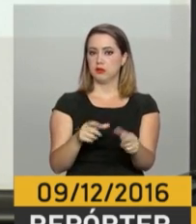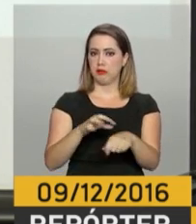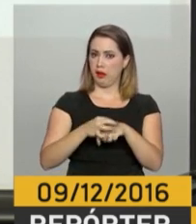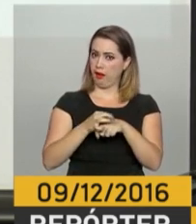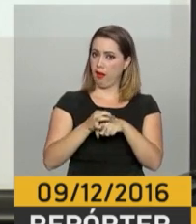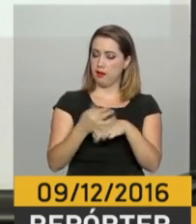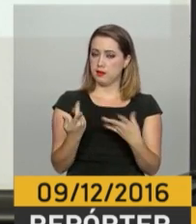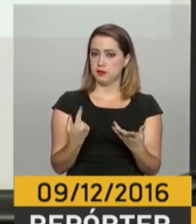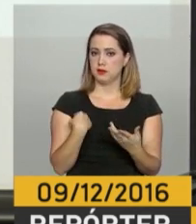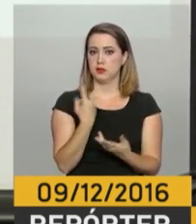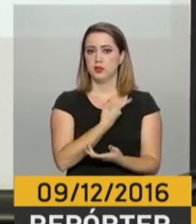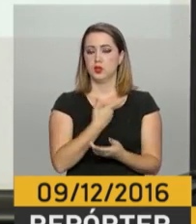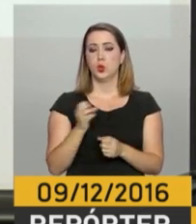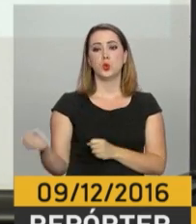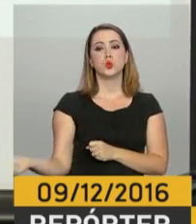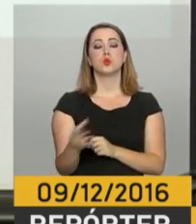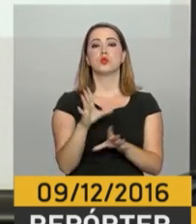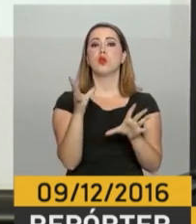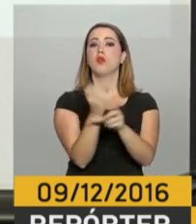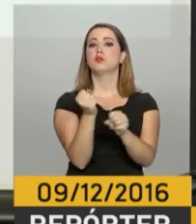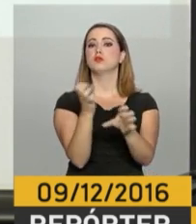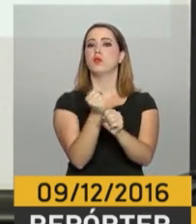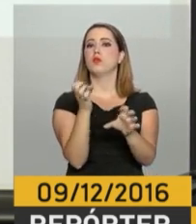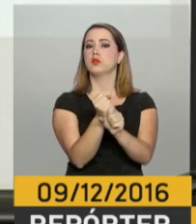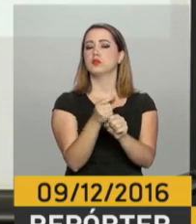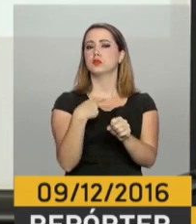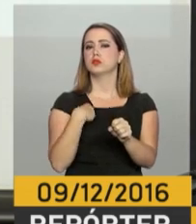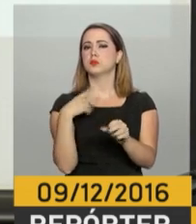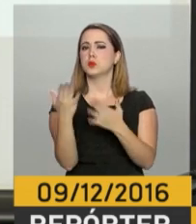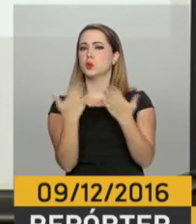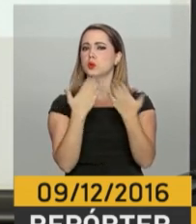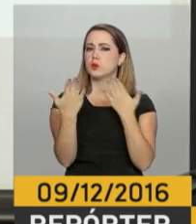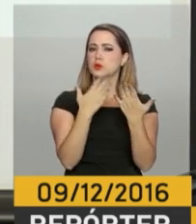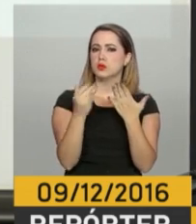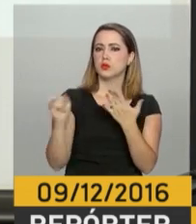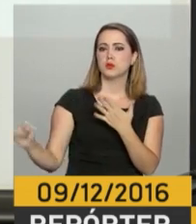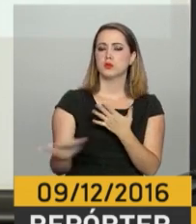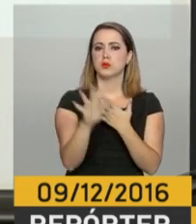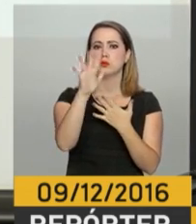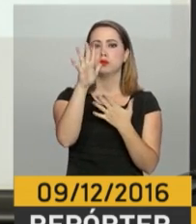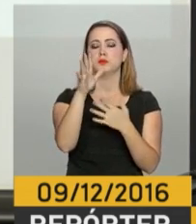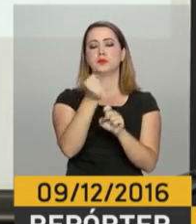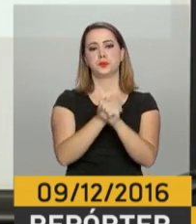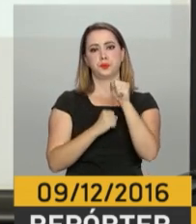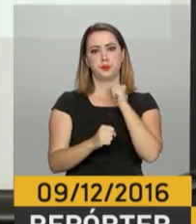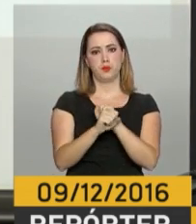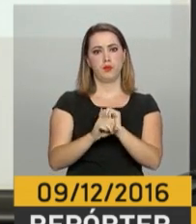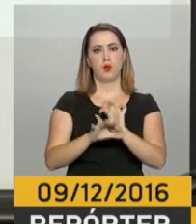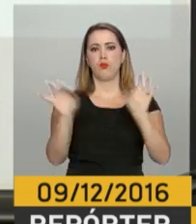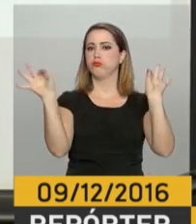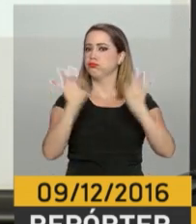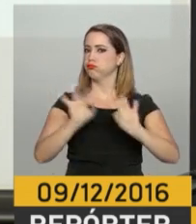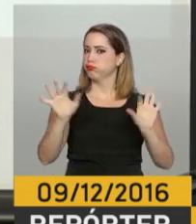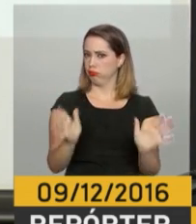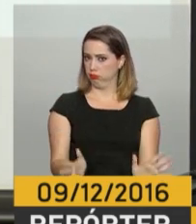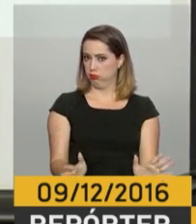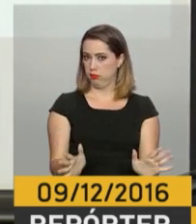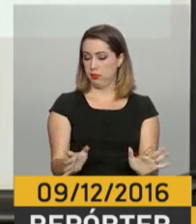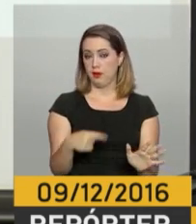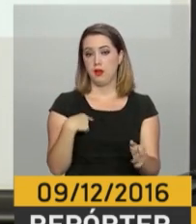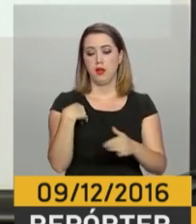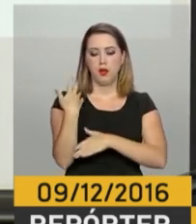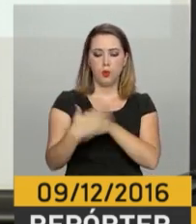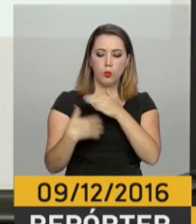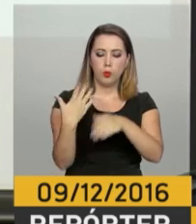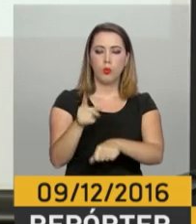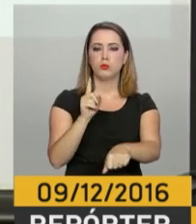novos orçamentos com base na inflação do ano anterior, e nada mais do que isso, para que, ao